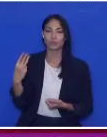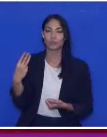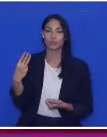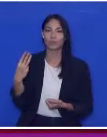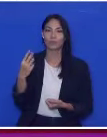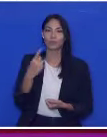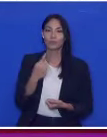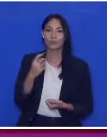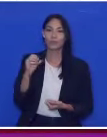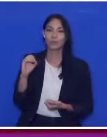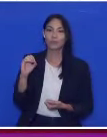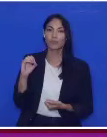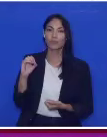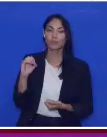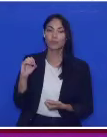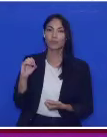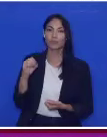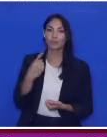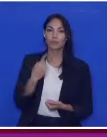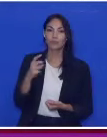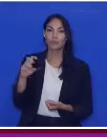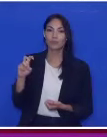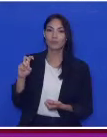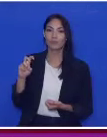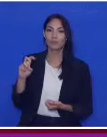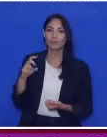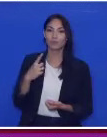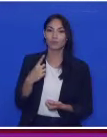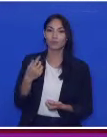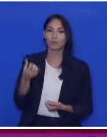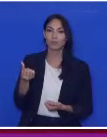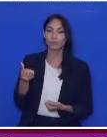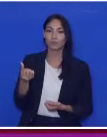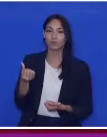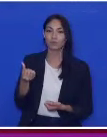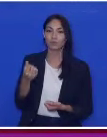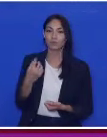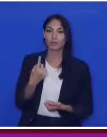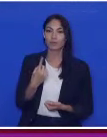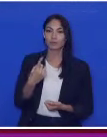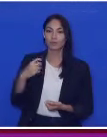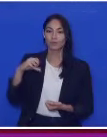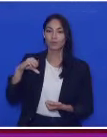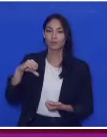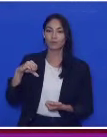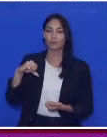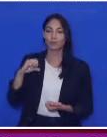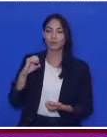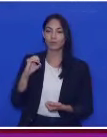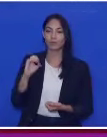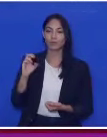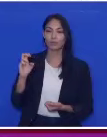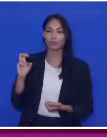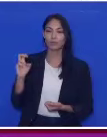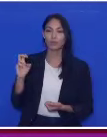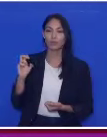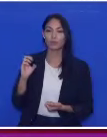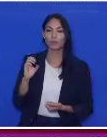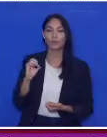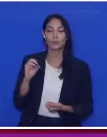03, 10, 15, 16, 19...